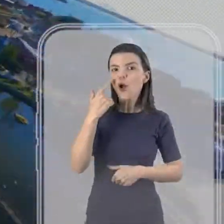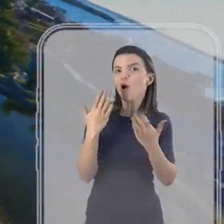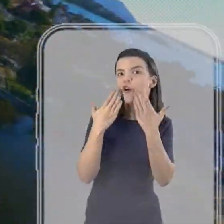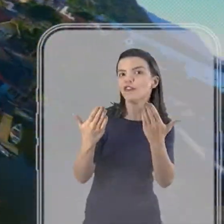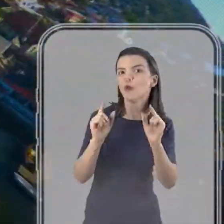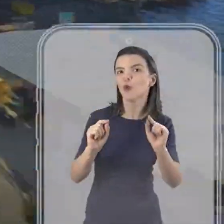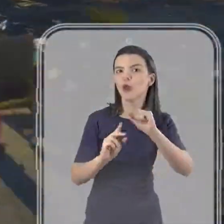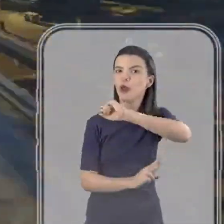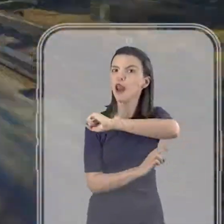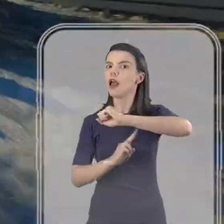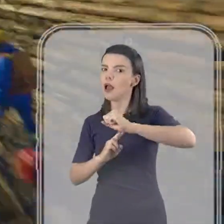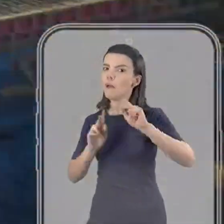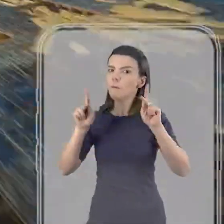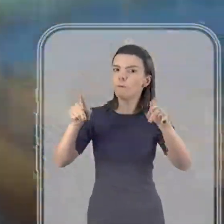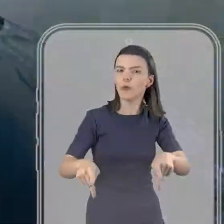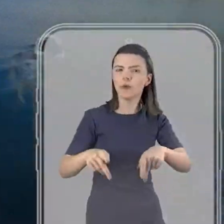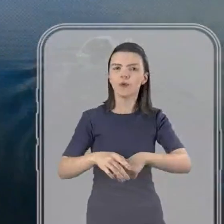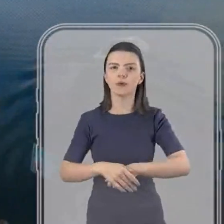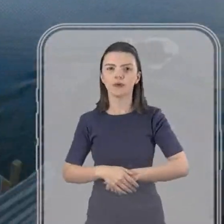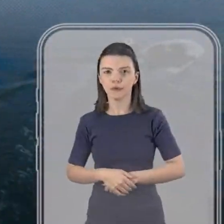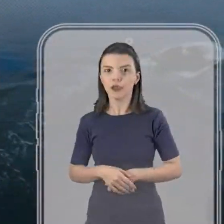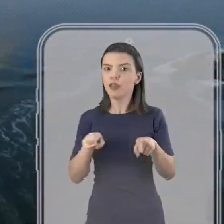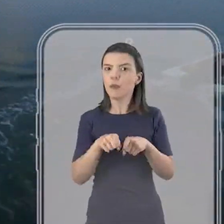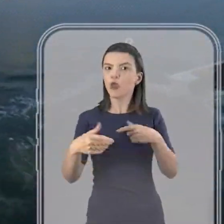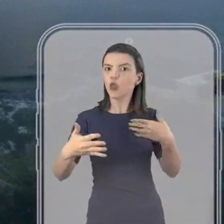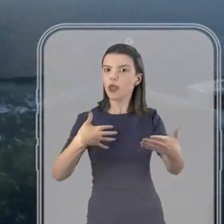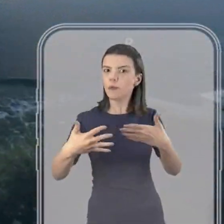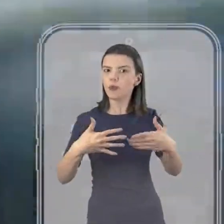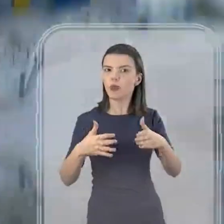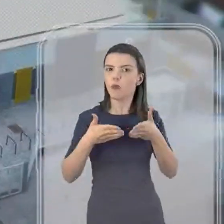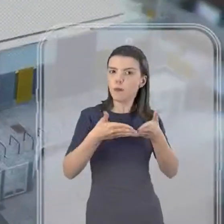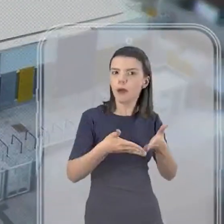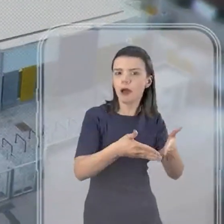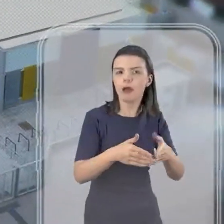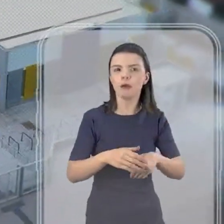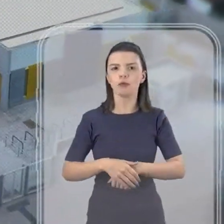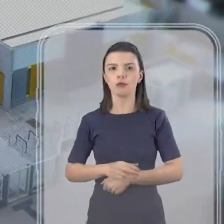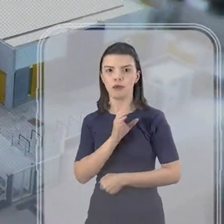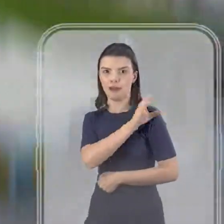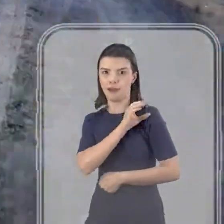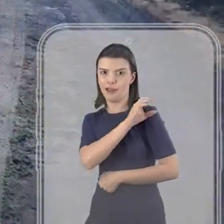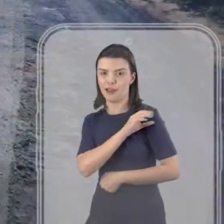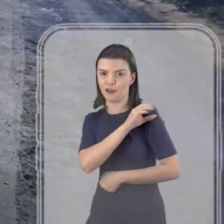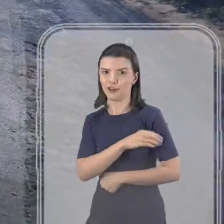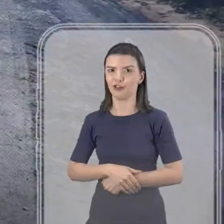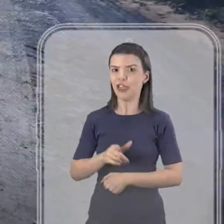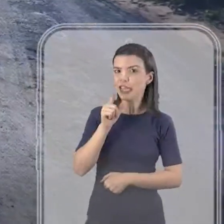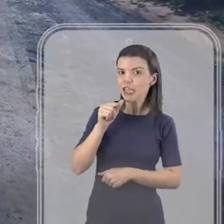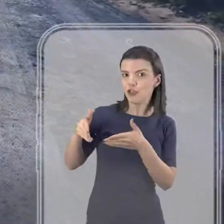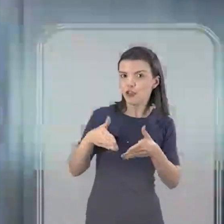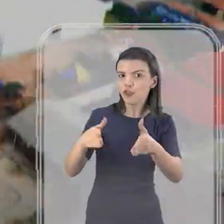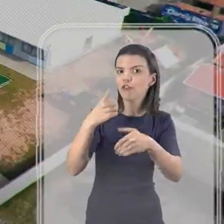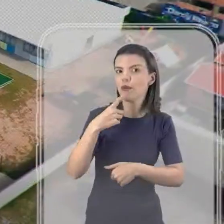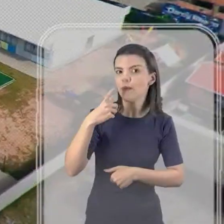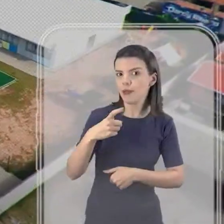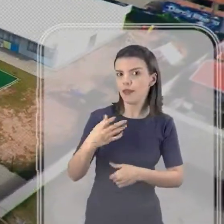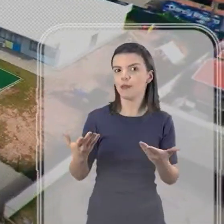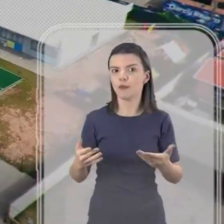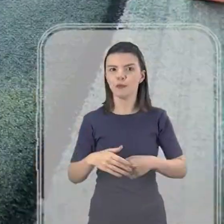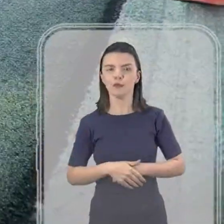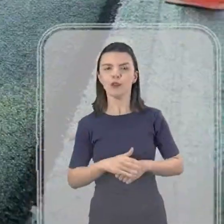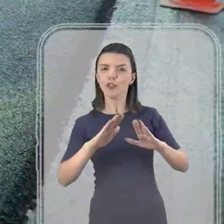precisa nem falar que está aqui em minha frente, que é a ponte da lagoa. O terminal aqui do Bebato. Treche do Campeche. Travessão do Rio Vermelho. As